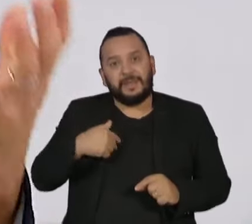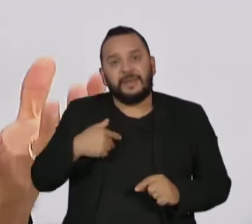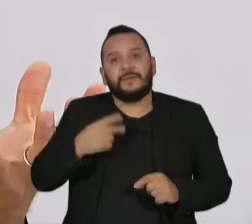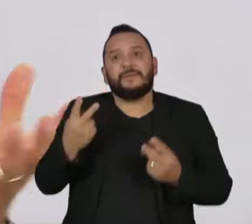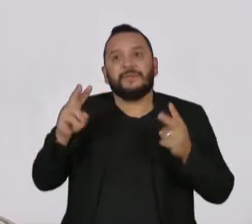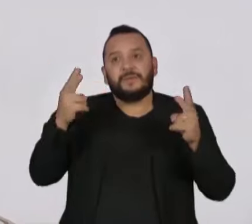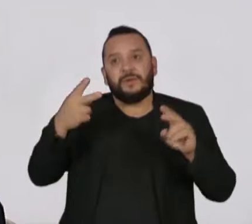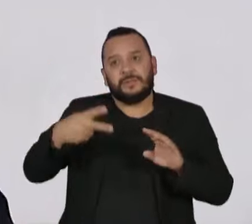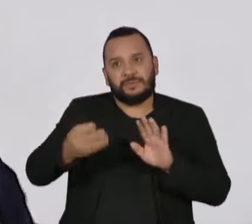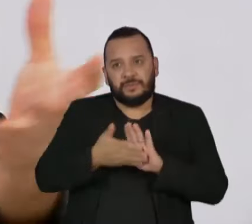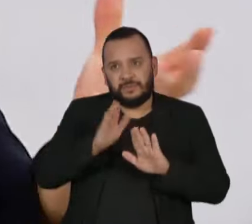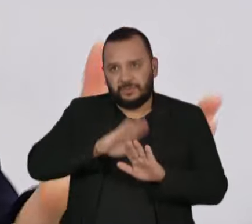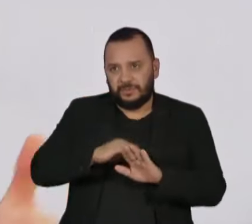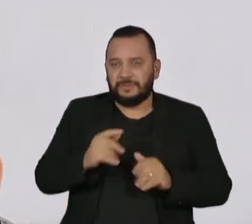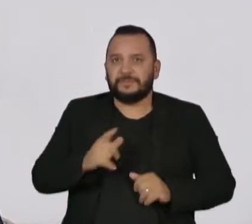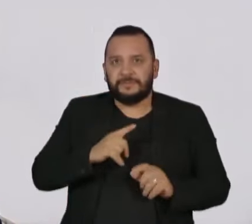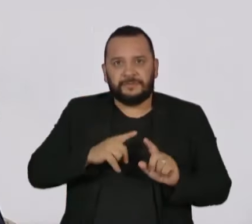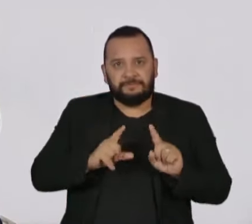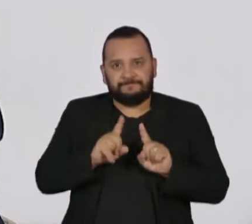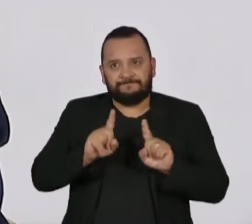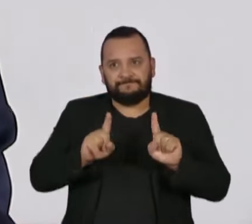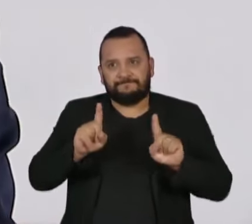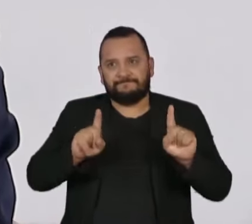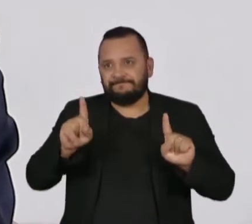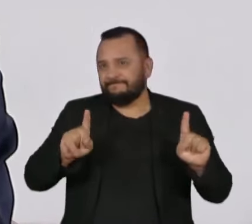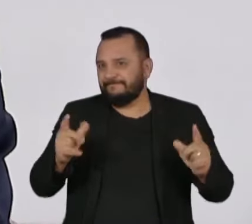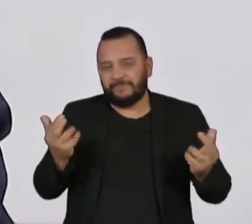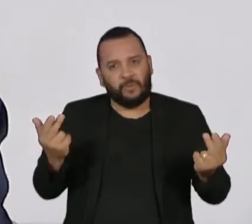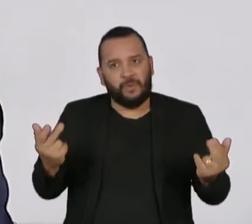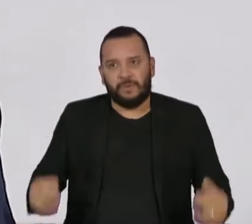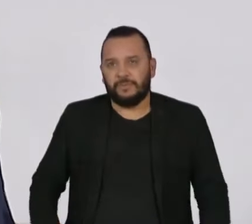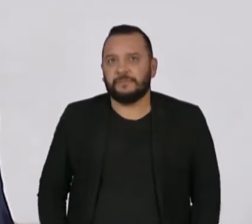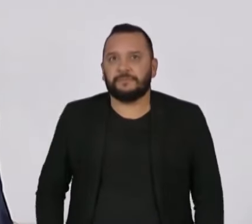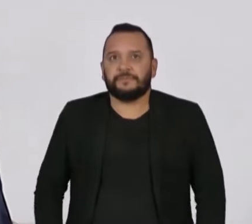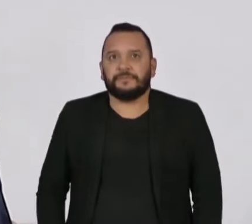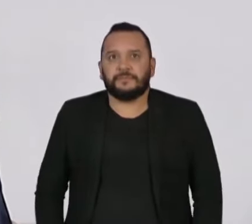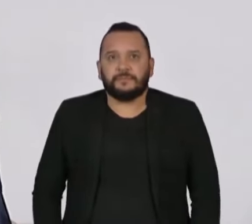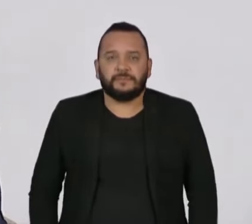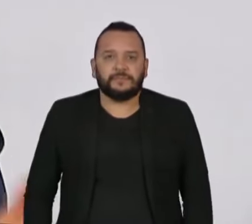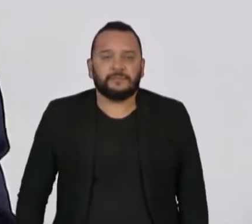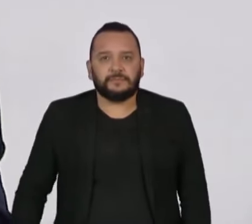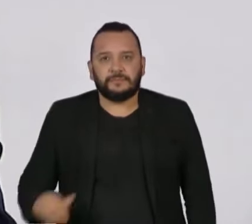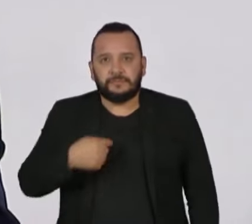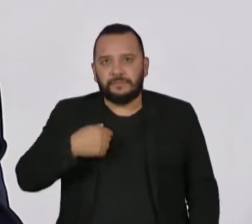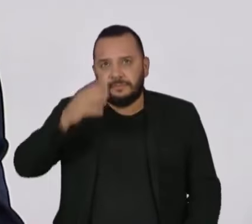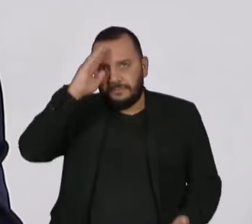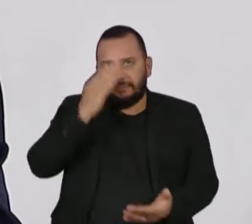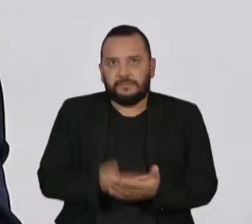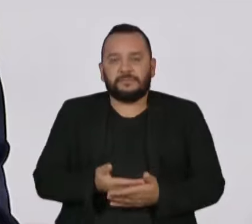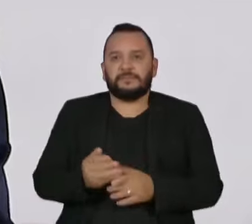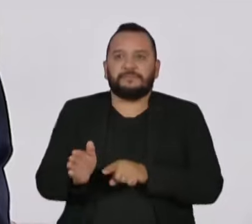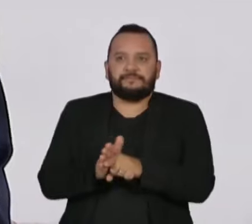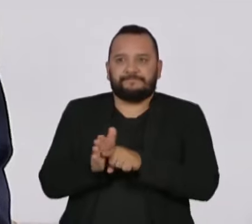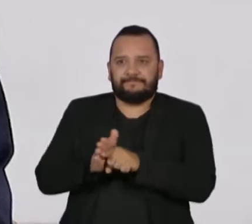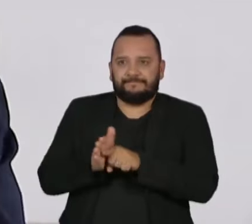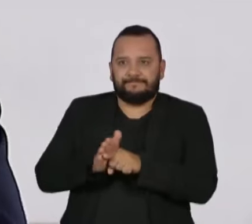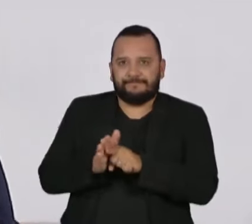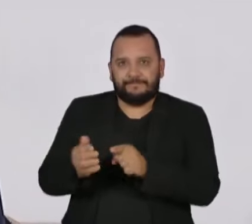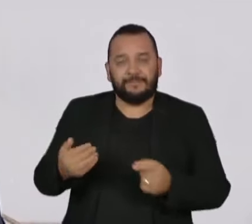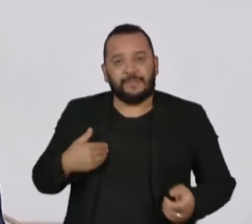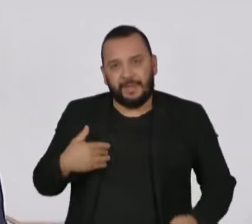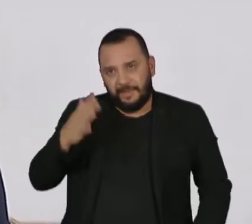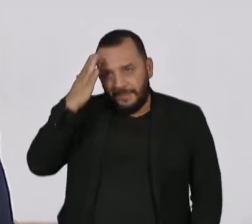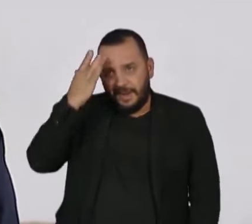enquando você tá na margem de erro estrito senso tá tá tá tudo igual eh eu sou um cara que acredita em pesquisa e nós vamos começar